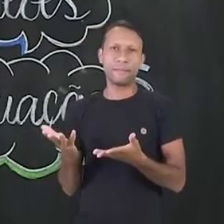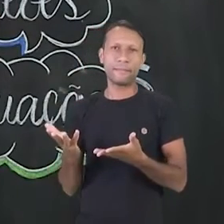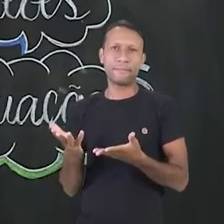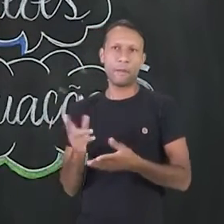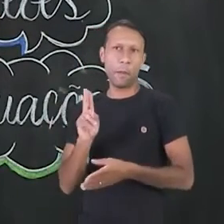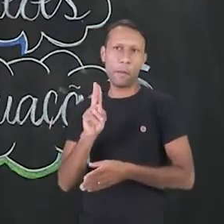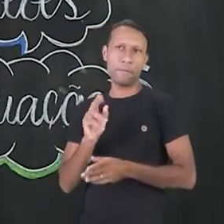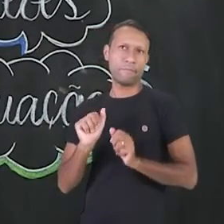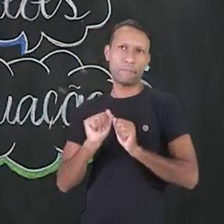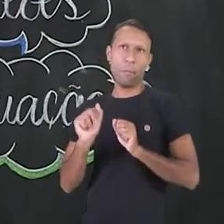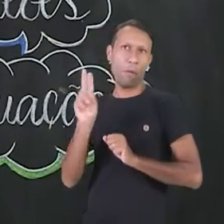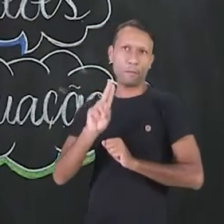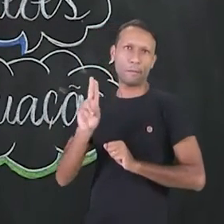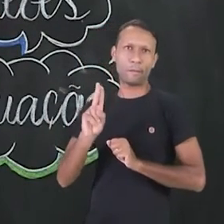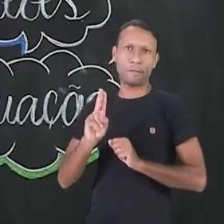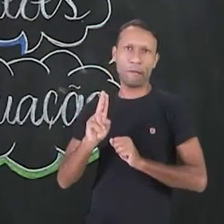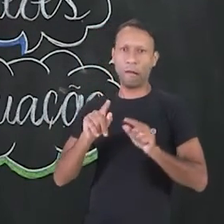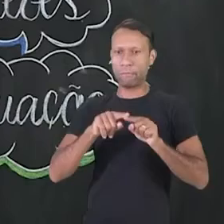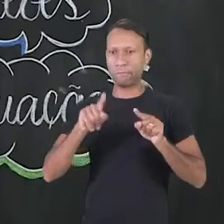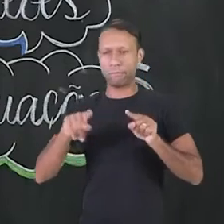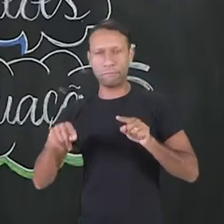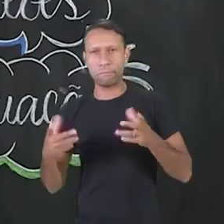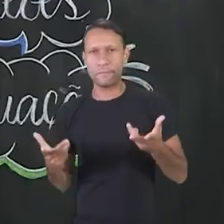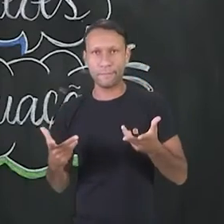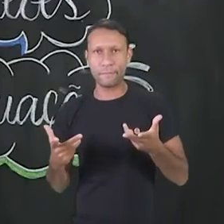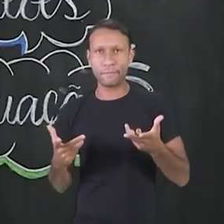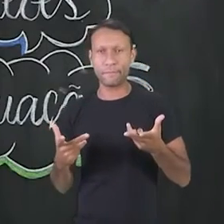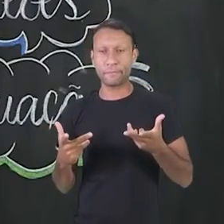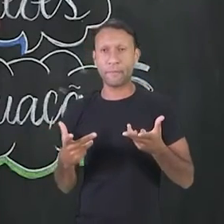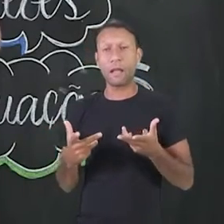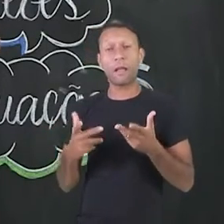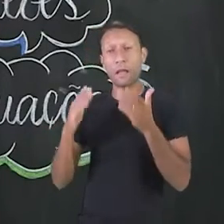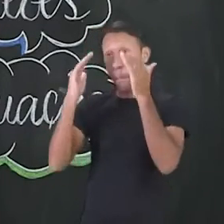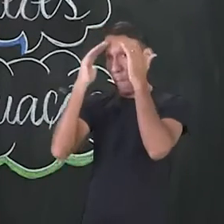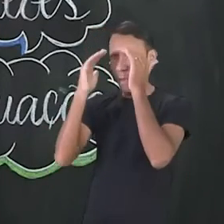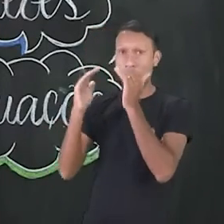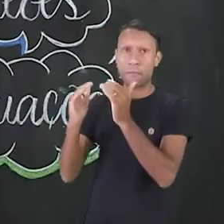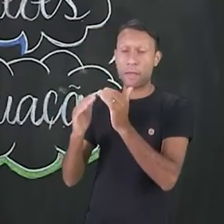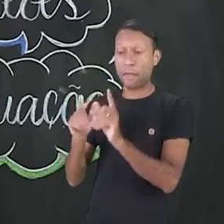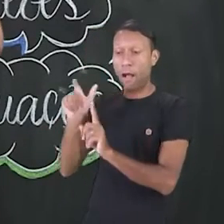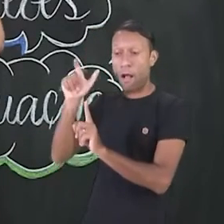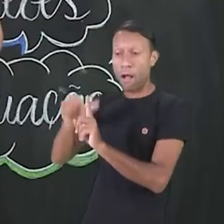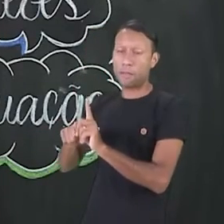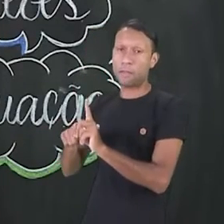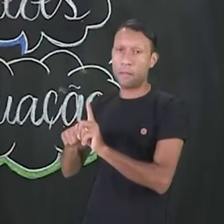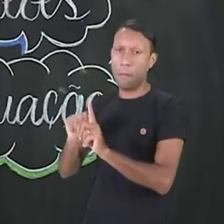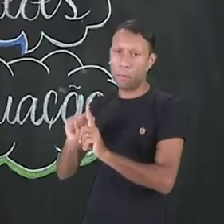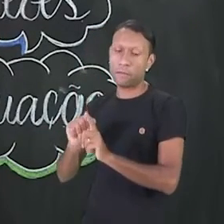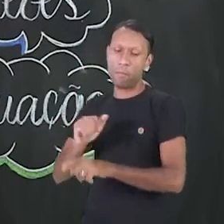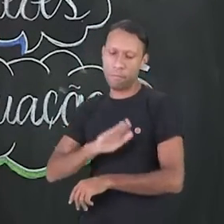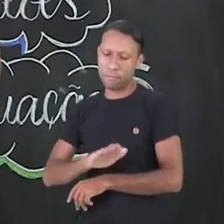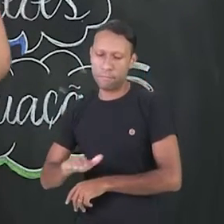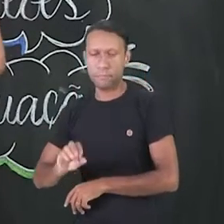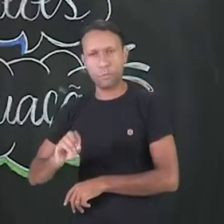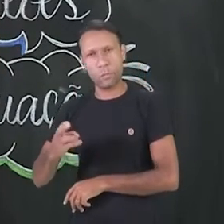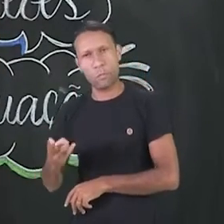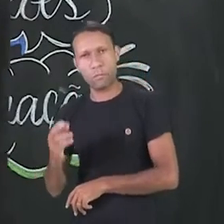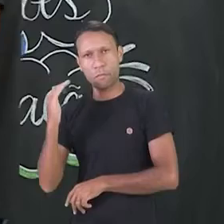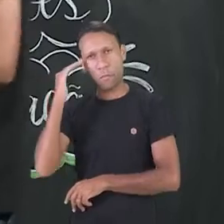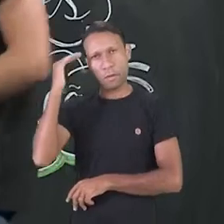posso utilizar interjeições variadas a depender do contexto. O importante é respeitar a identidade desse personagem, que pode ser uma criança, pode ser um